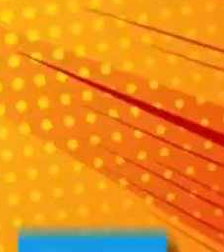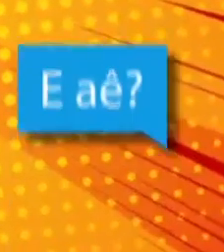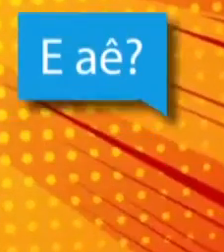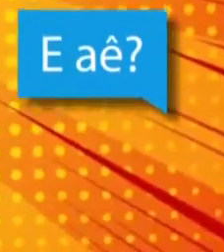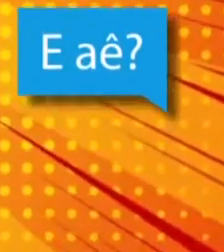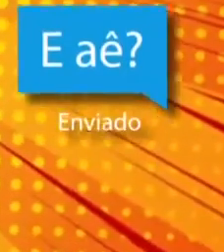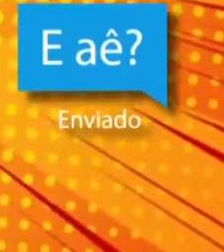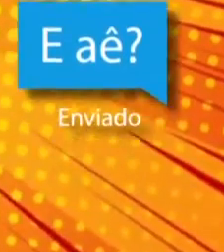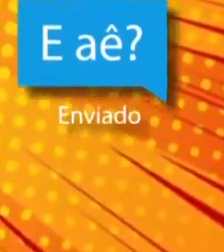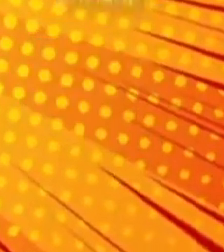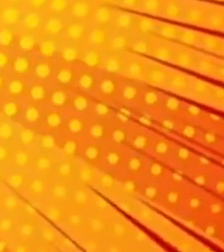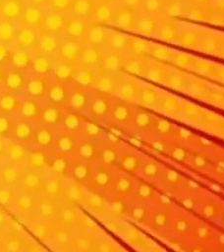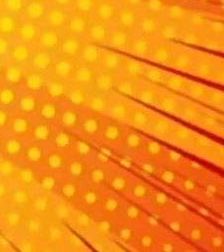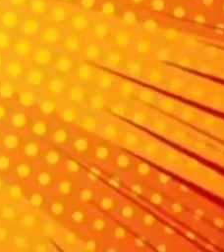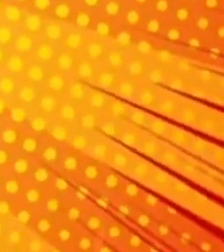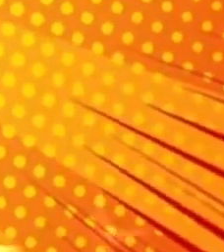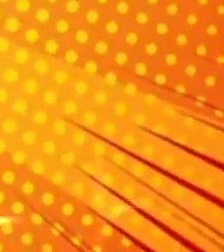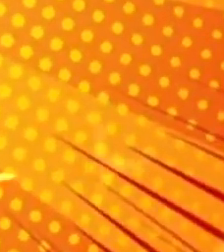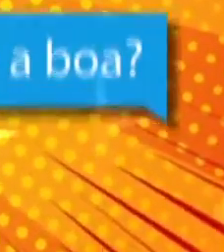e